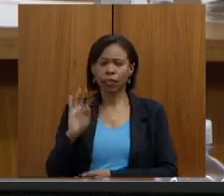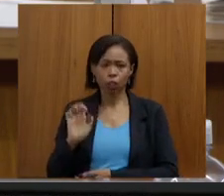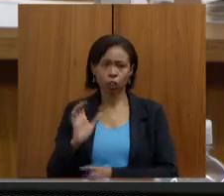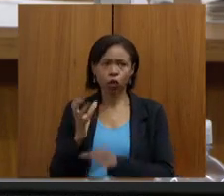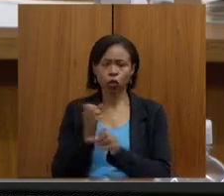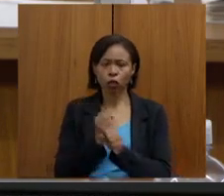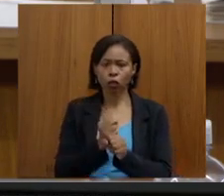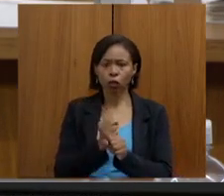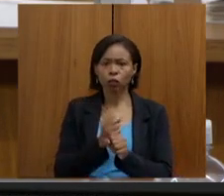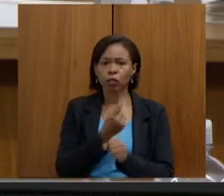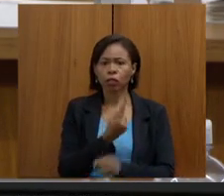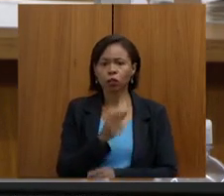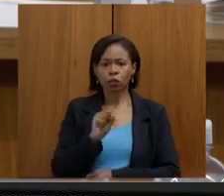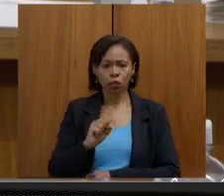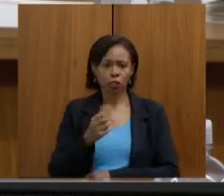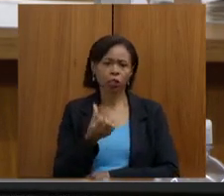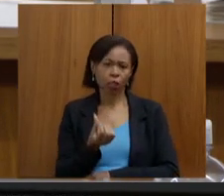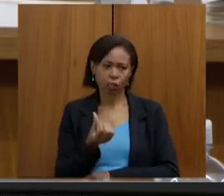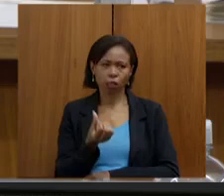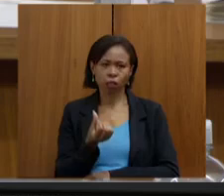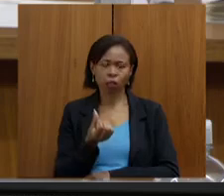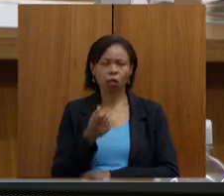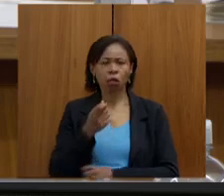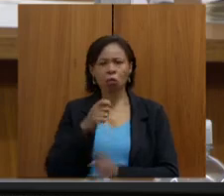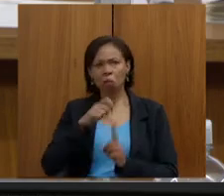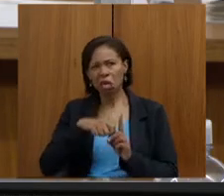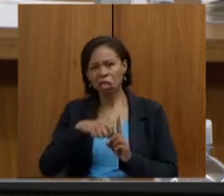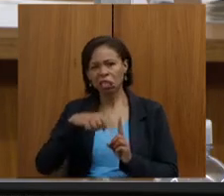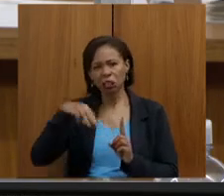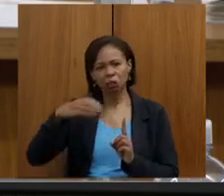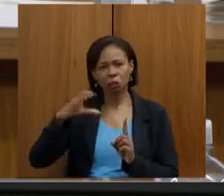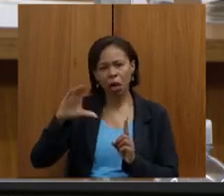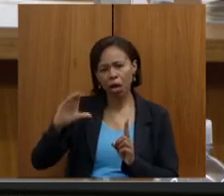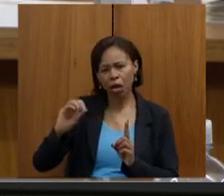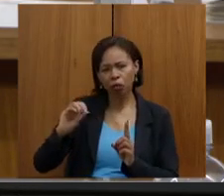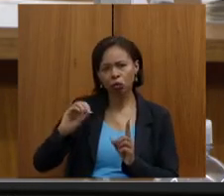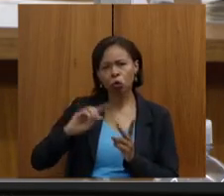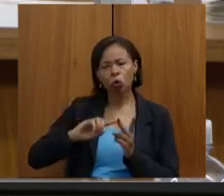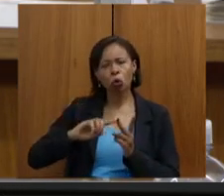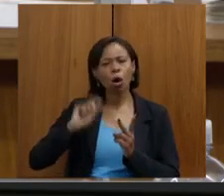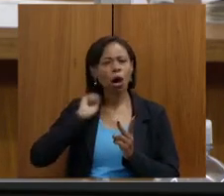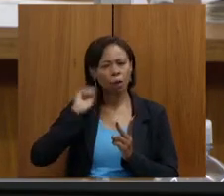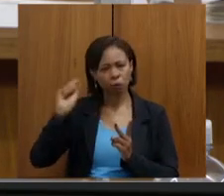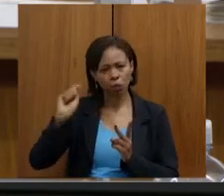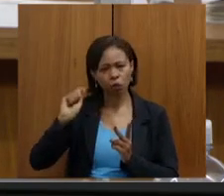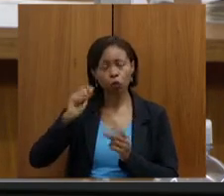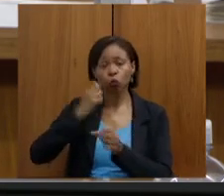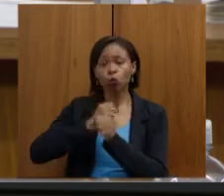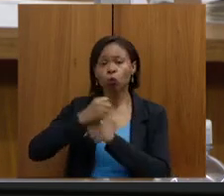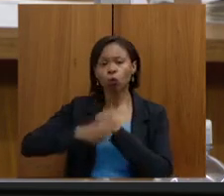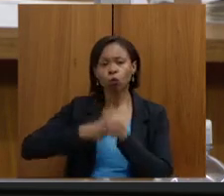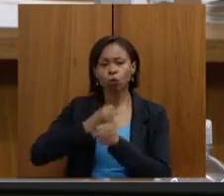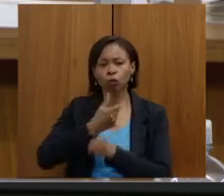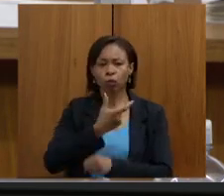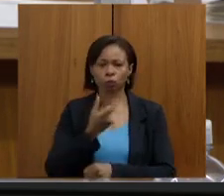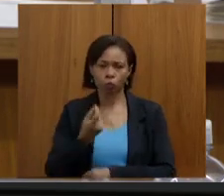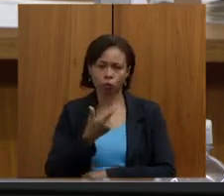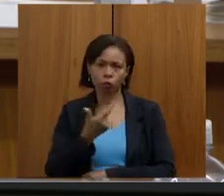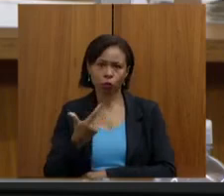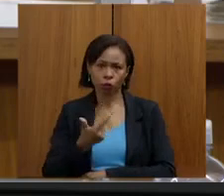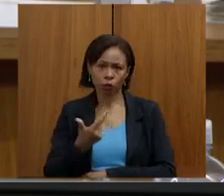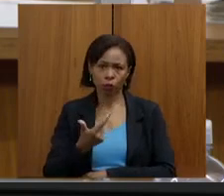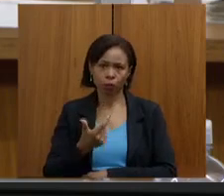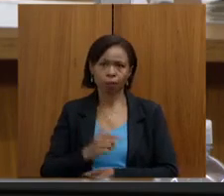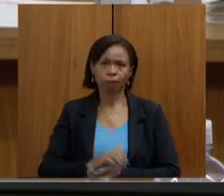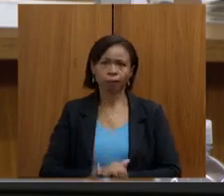166 isso deve acontecer nos meses de Março e abril de 2022 Lembrando